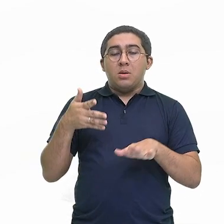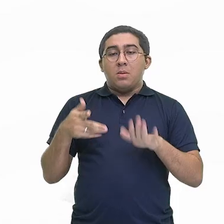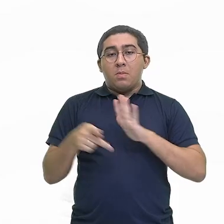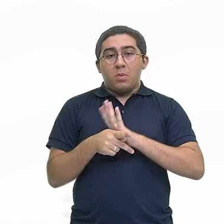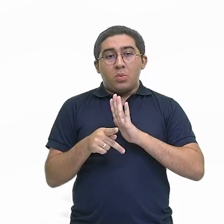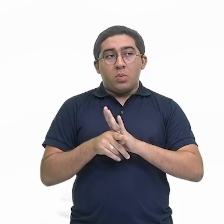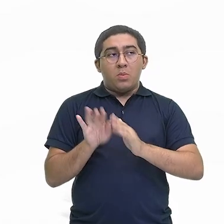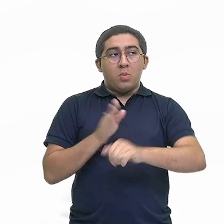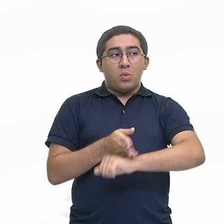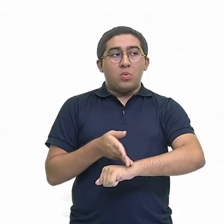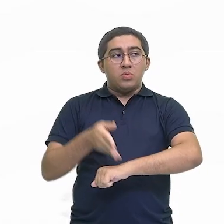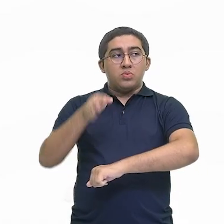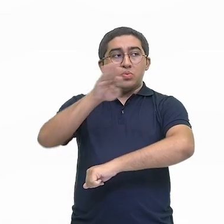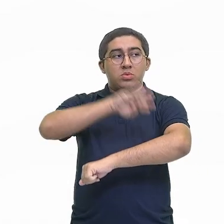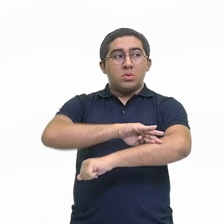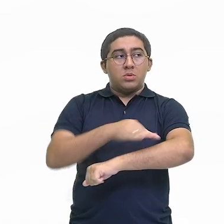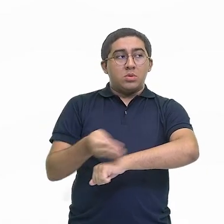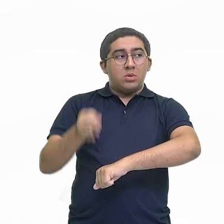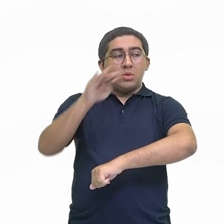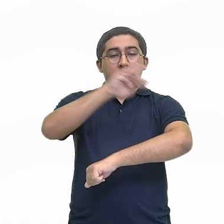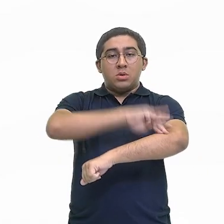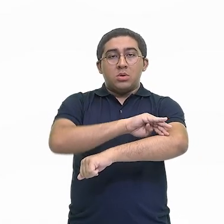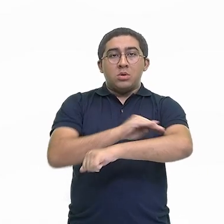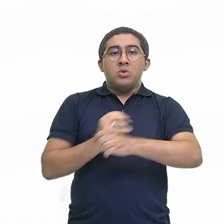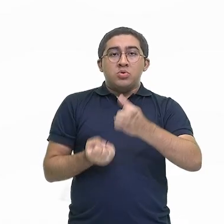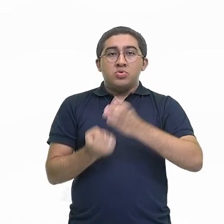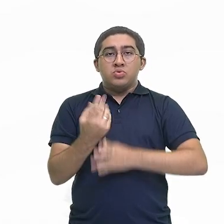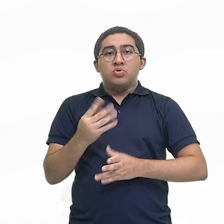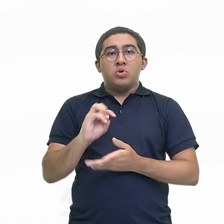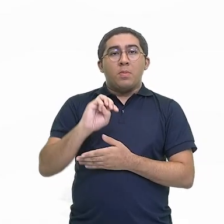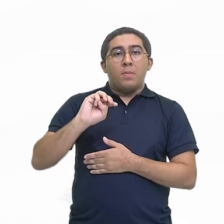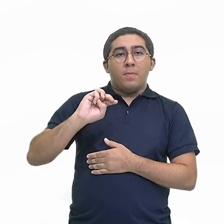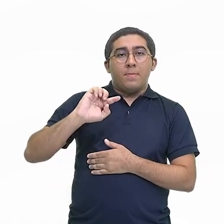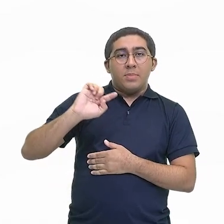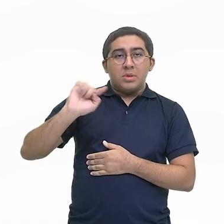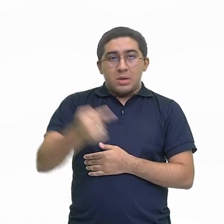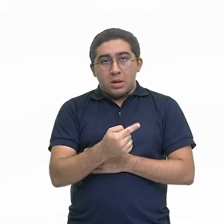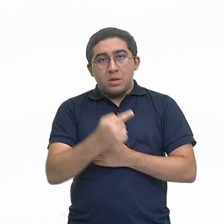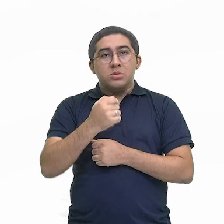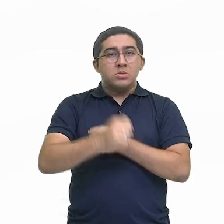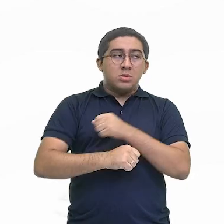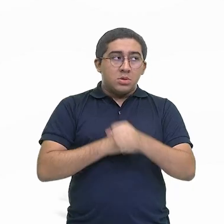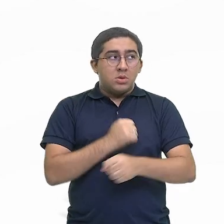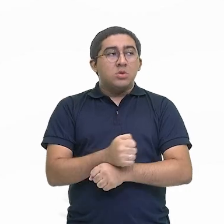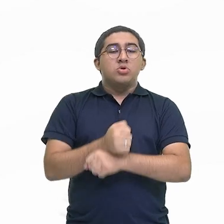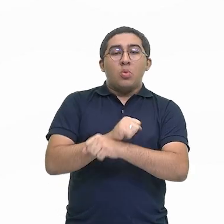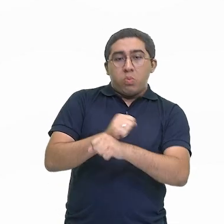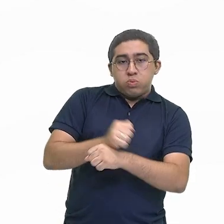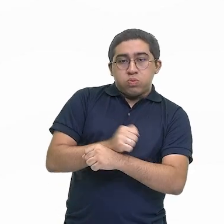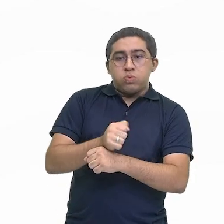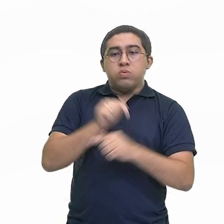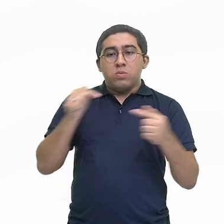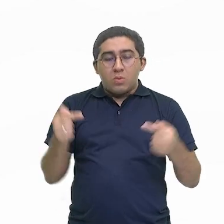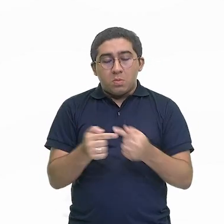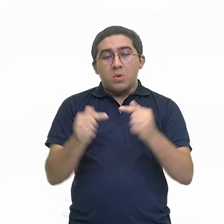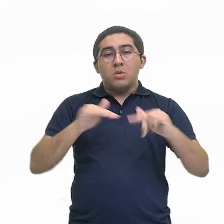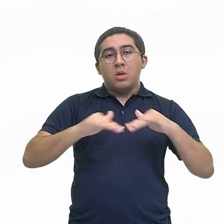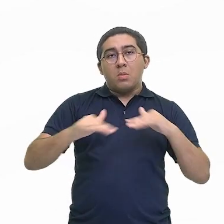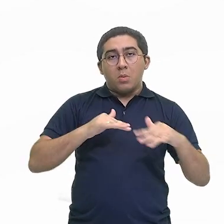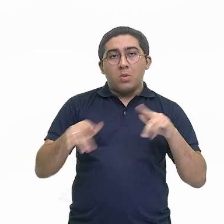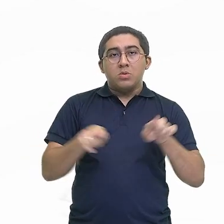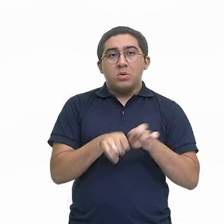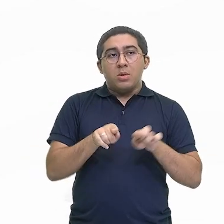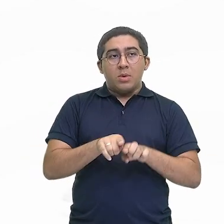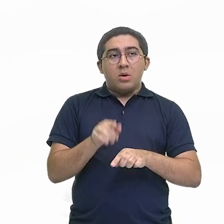das montanhas que vão sendo formadas a partir de milhares e milhares de anos e estão associadas aos terremotos, à atividade